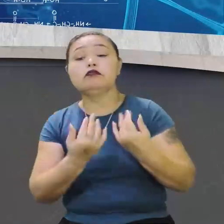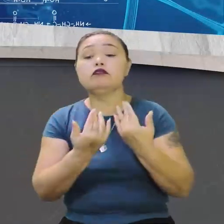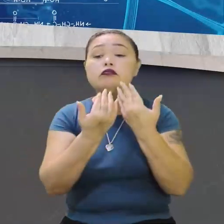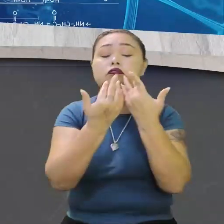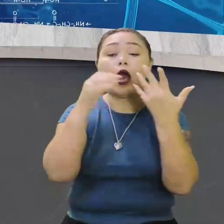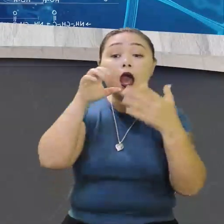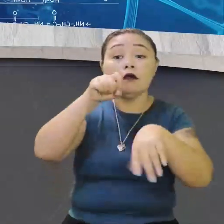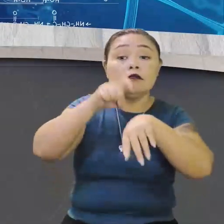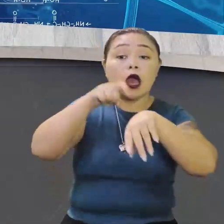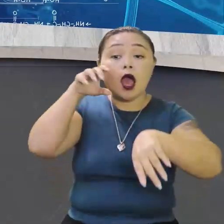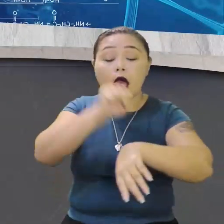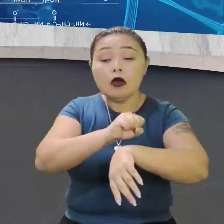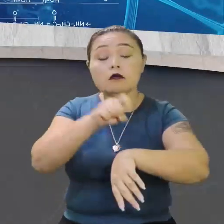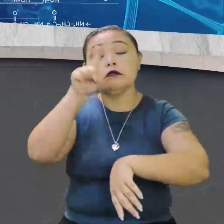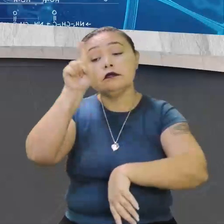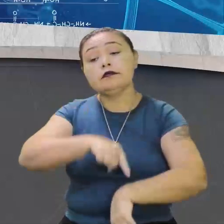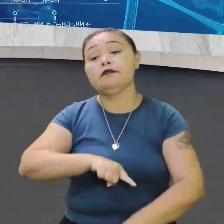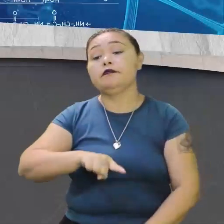tem o que chamamos de